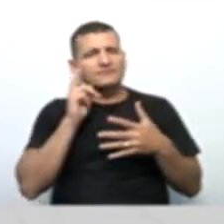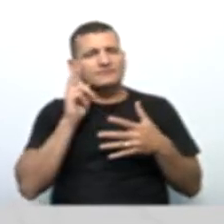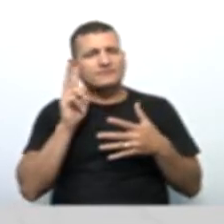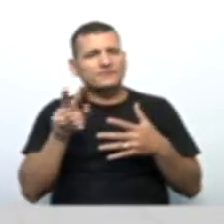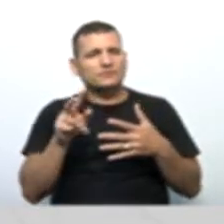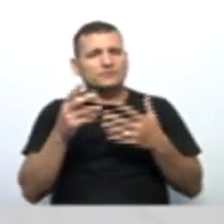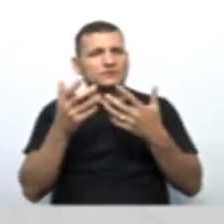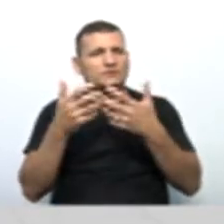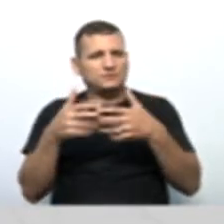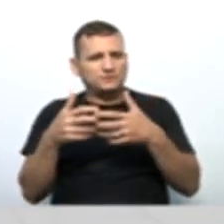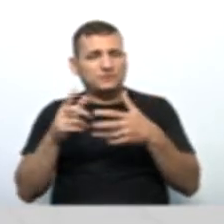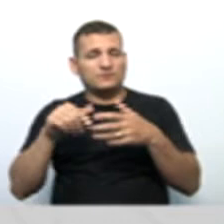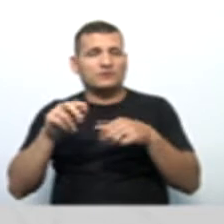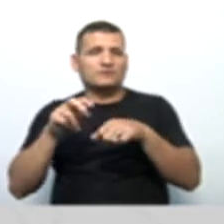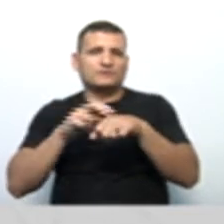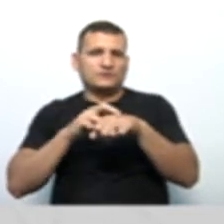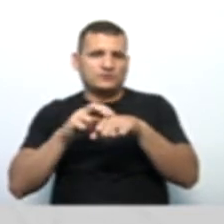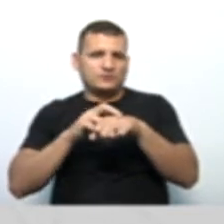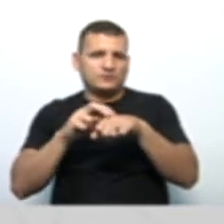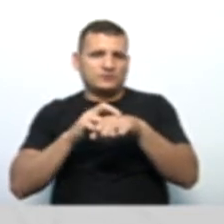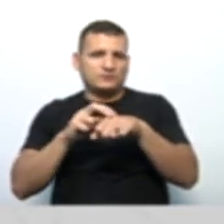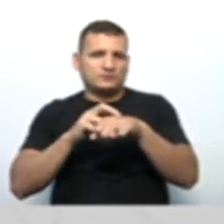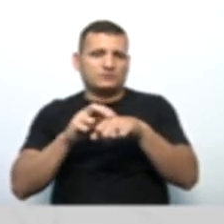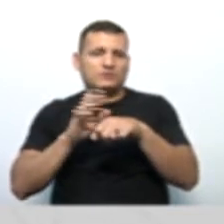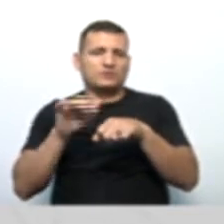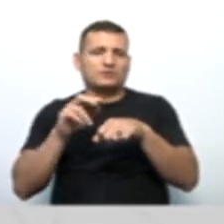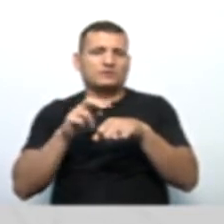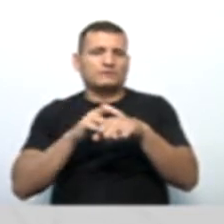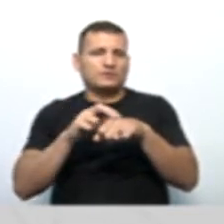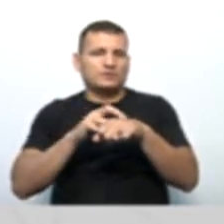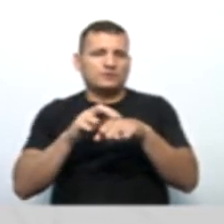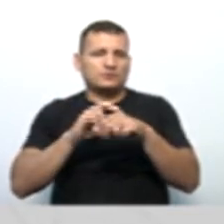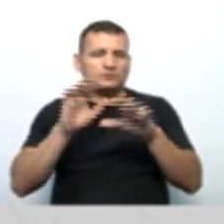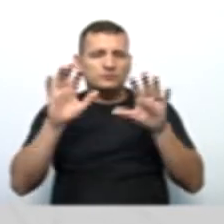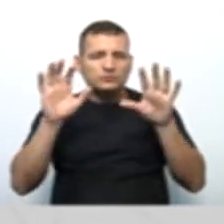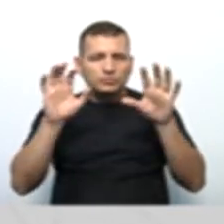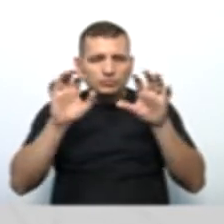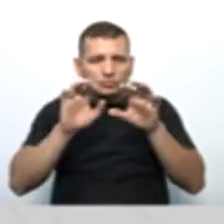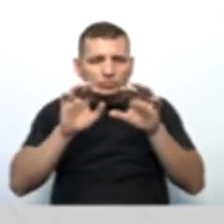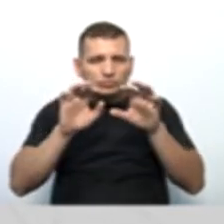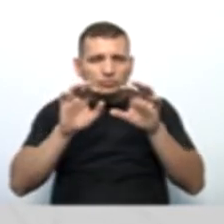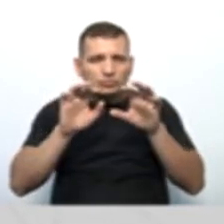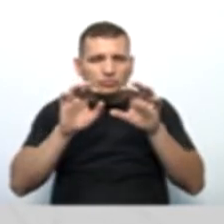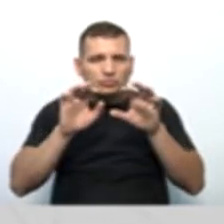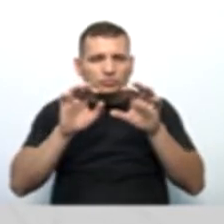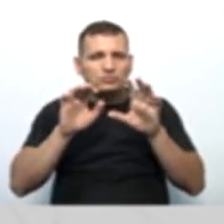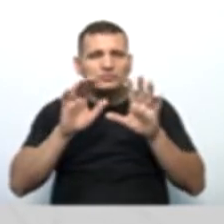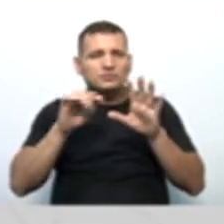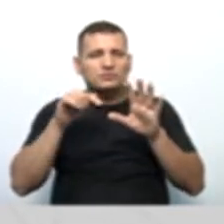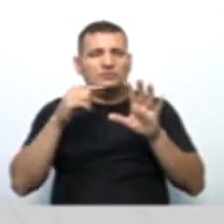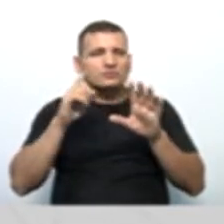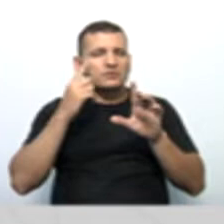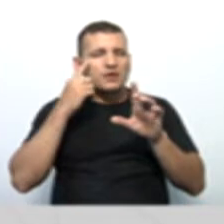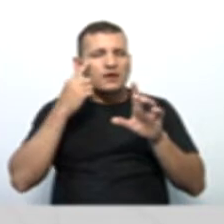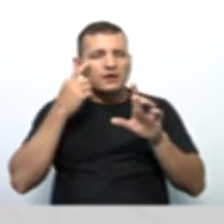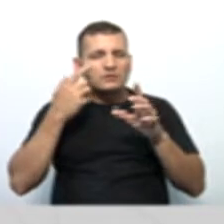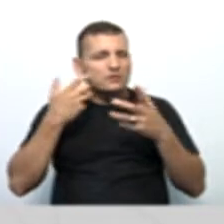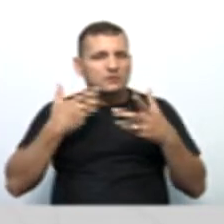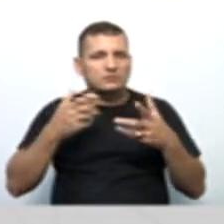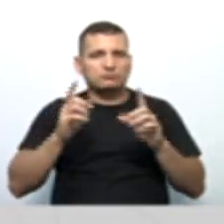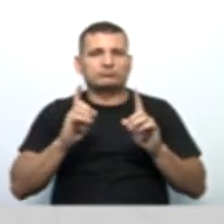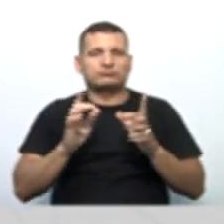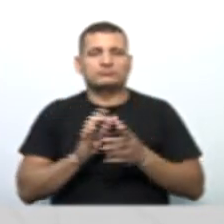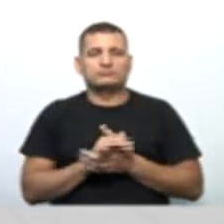dele é que ele veja mas não vejo mais mas fosse o que ele vê mais apagadinho que não cansa e deixar ele deixa mais confortável no caso